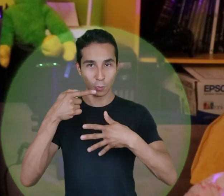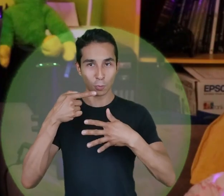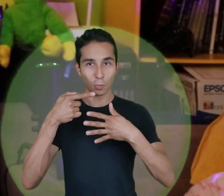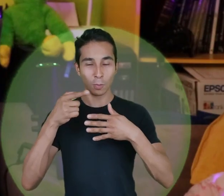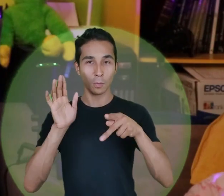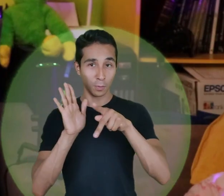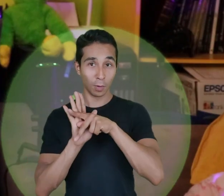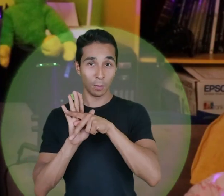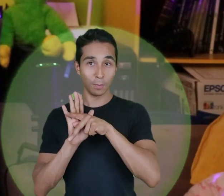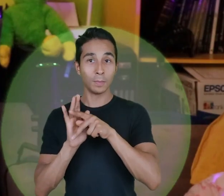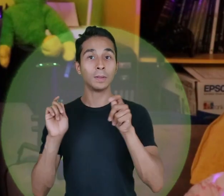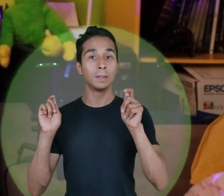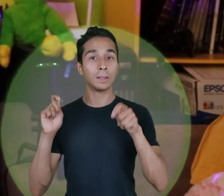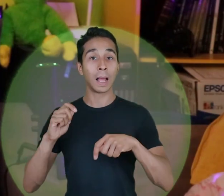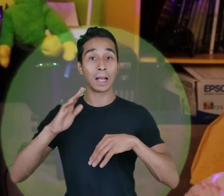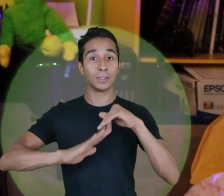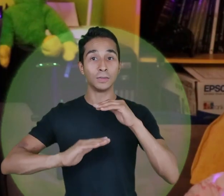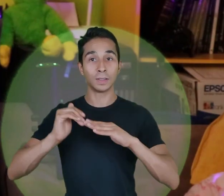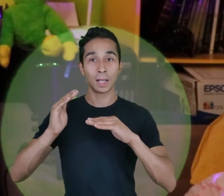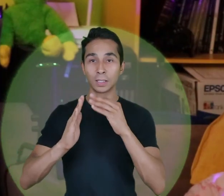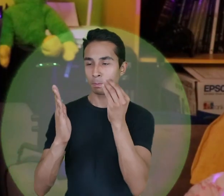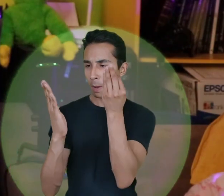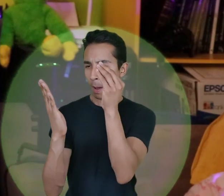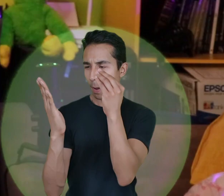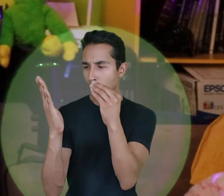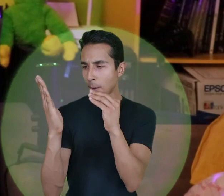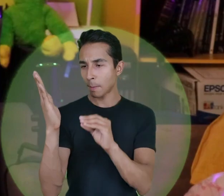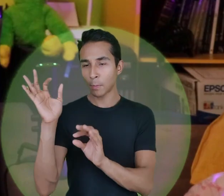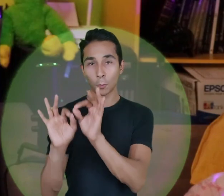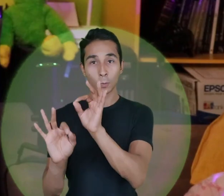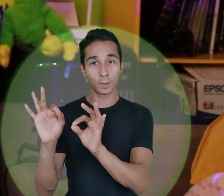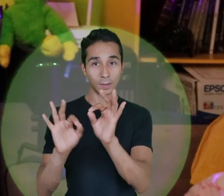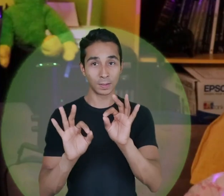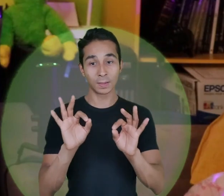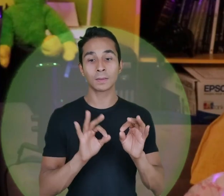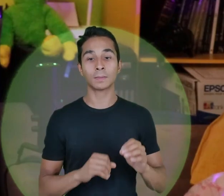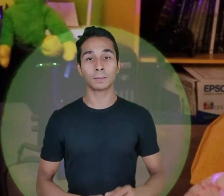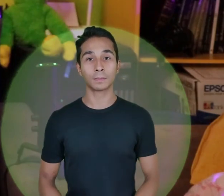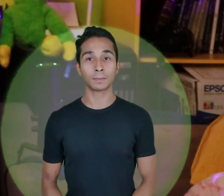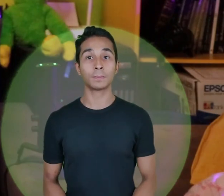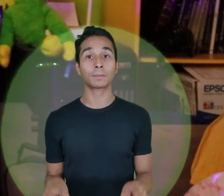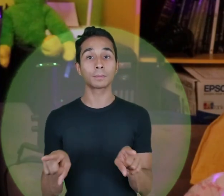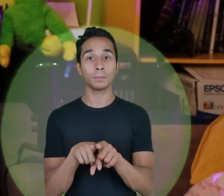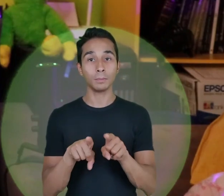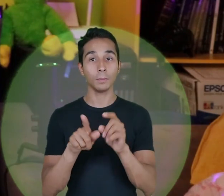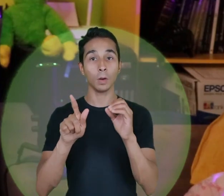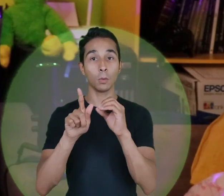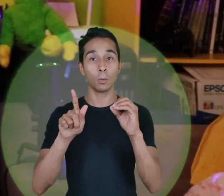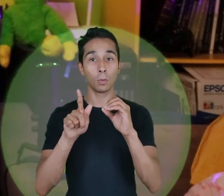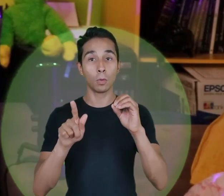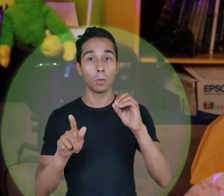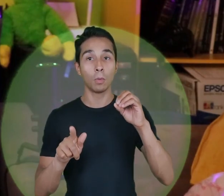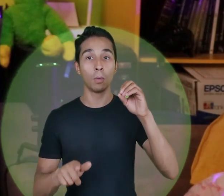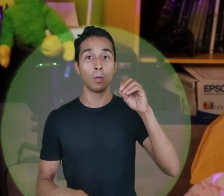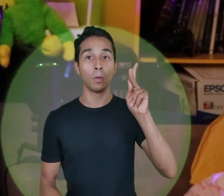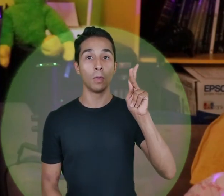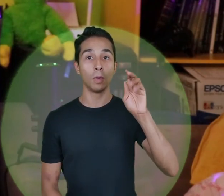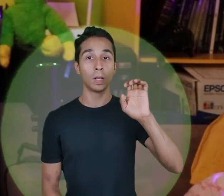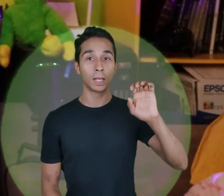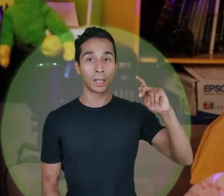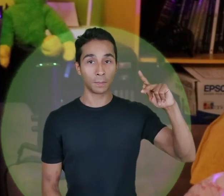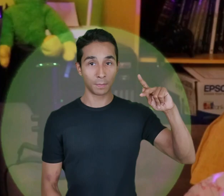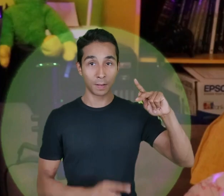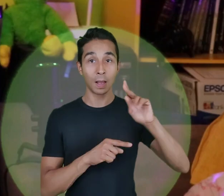organizar todas as suas tarefas, demandas e a sua equipe ter contato com isso através da nuvem. Nesse mesmo sentido, a gente tem o Google Keep, que é